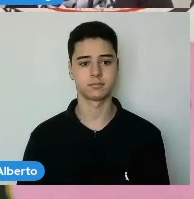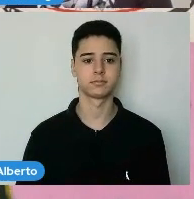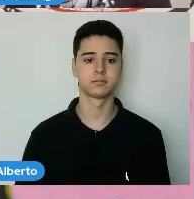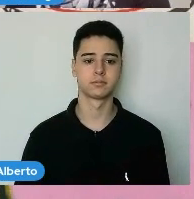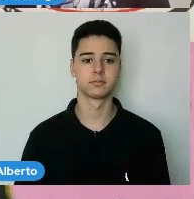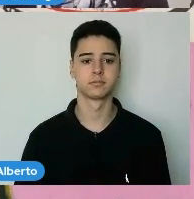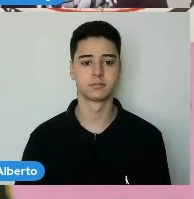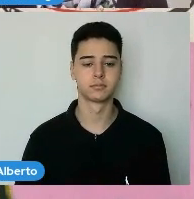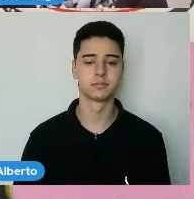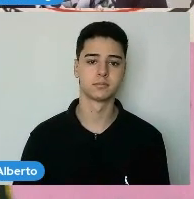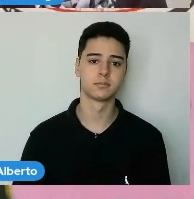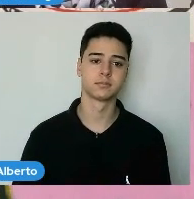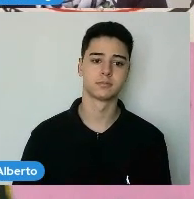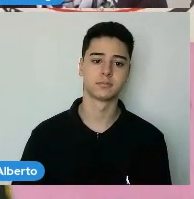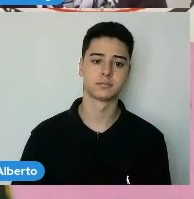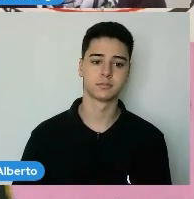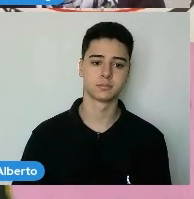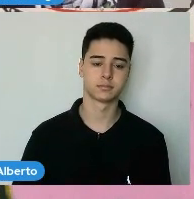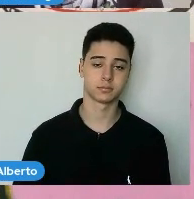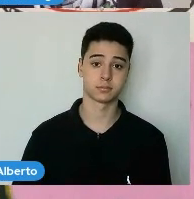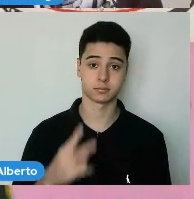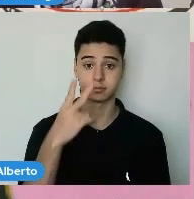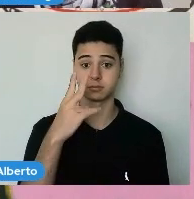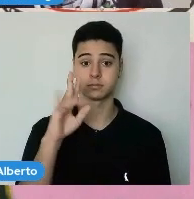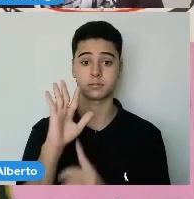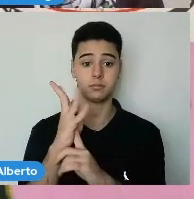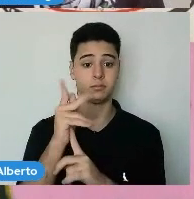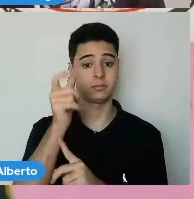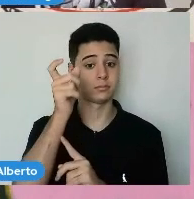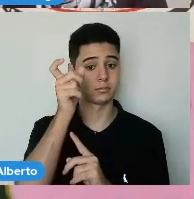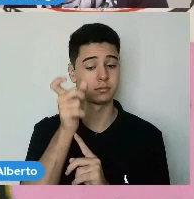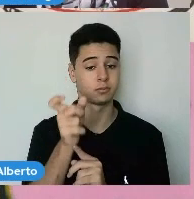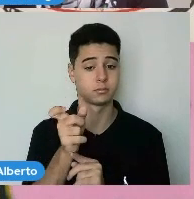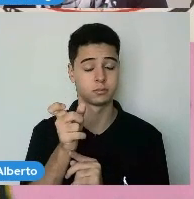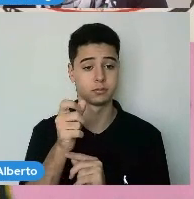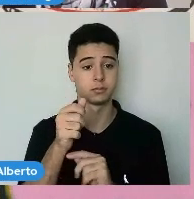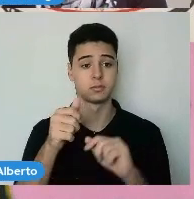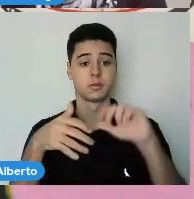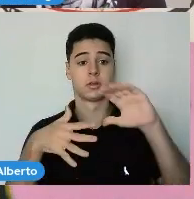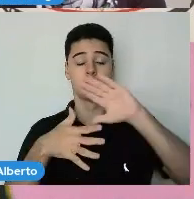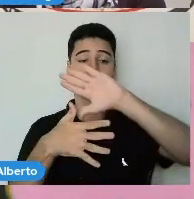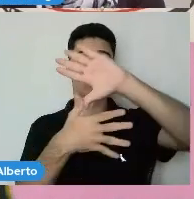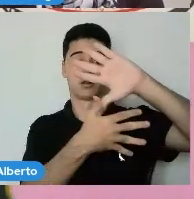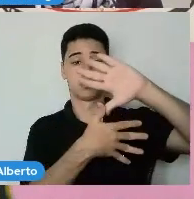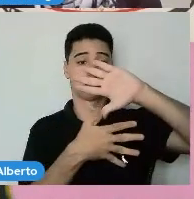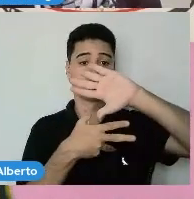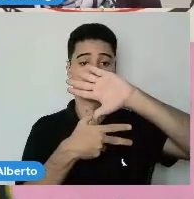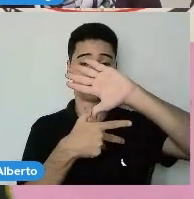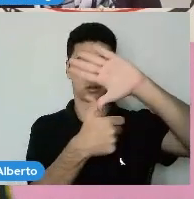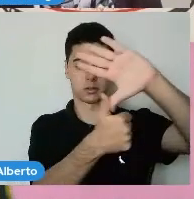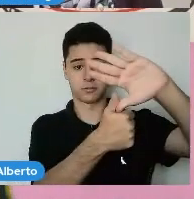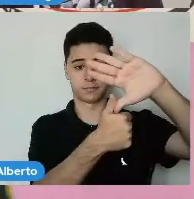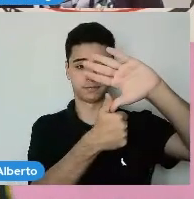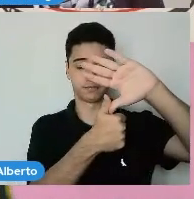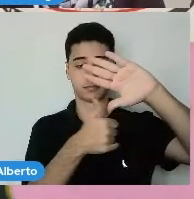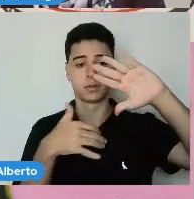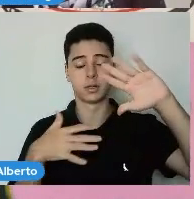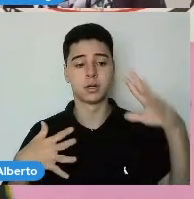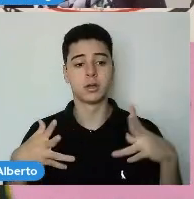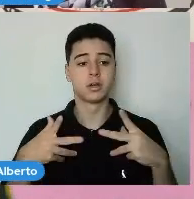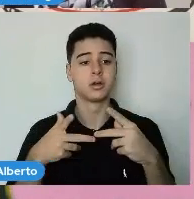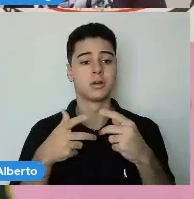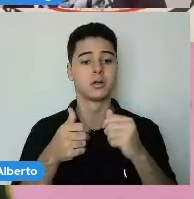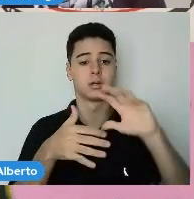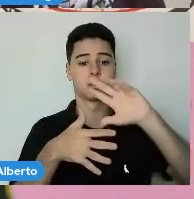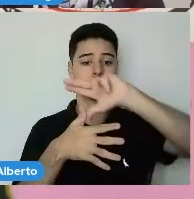E aí a gente tem duas artistas latino-americanas que trabalham com instalações. A primeira